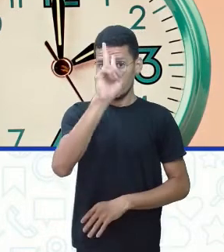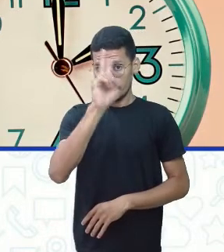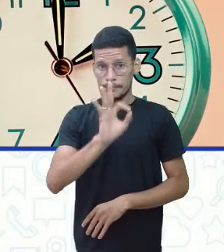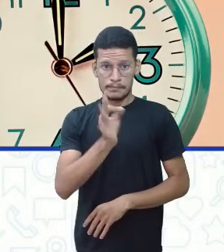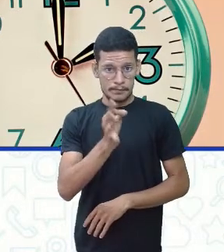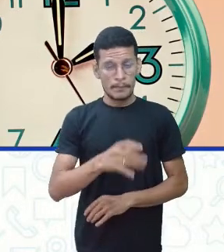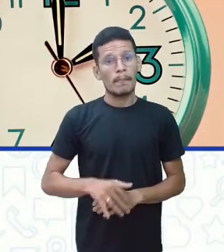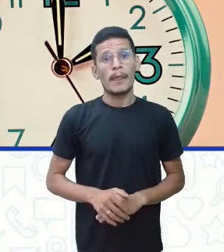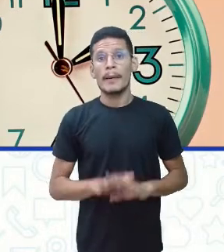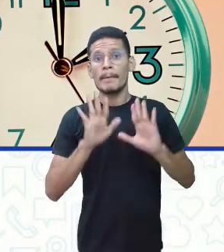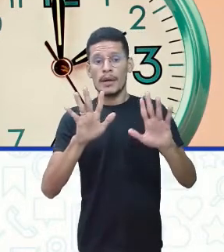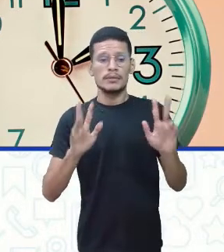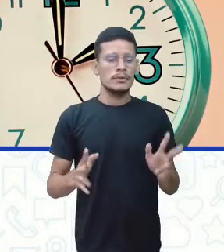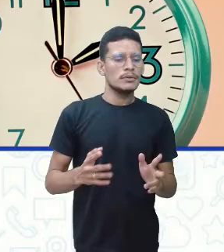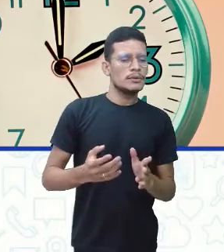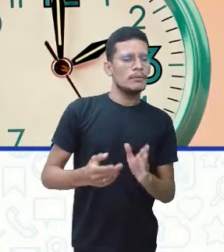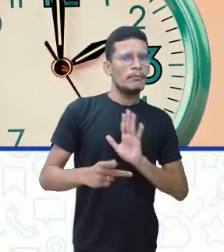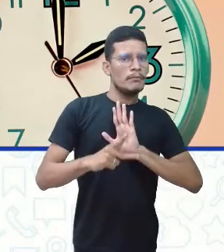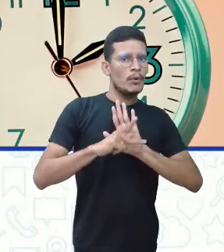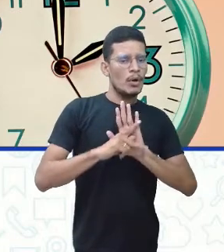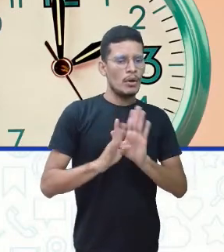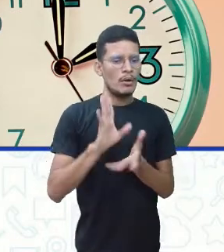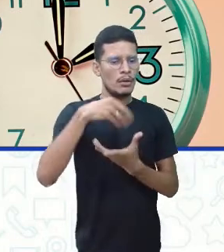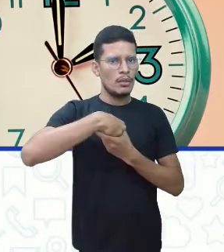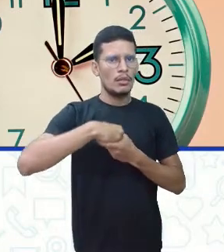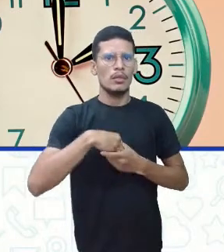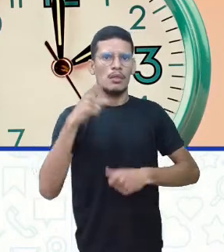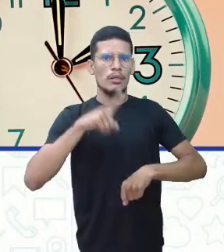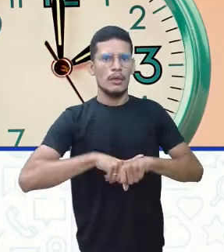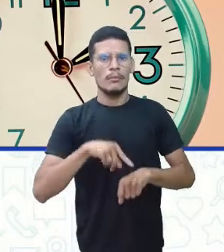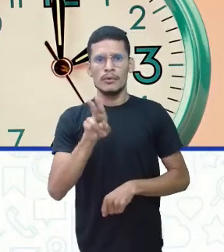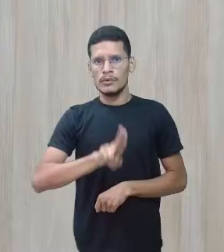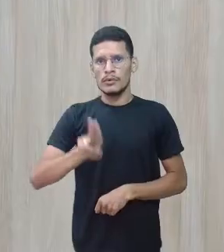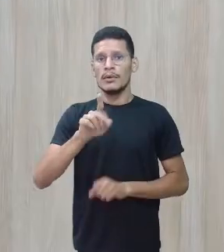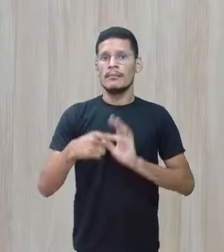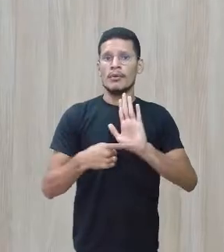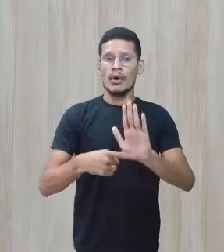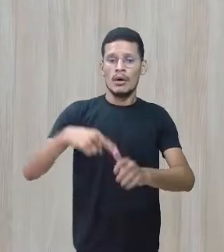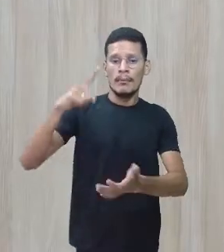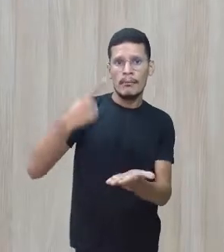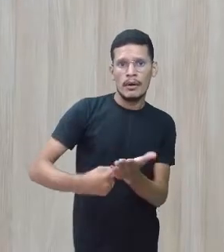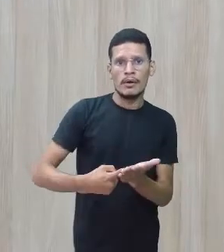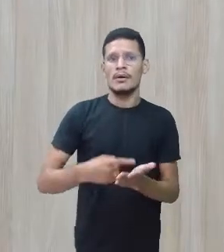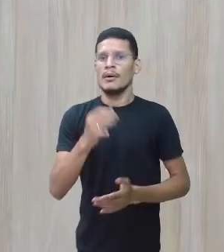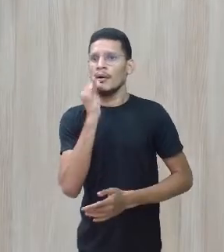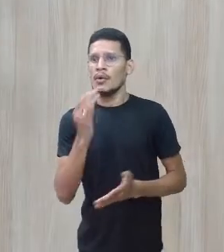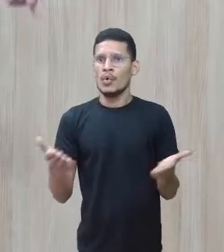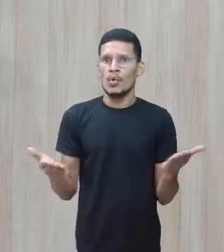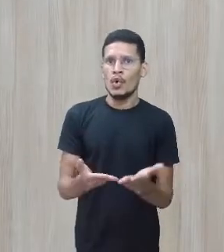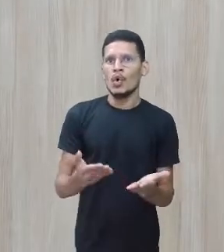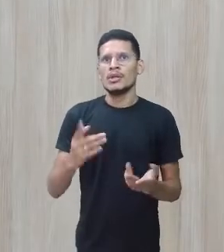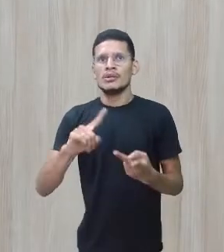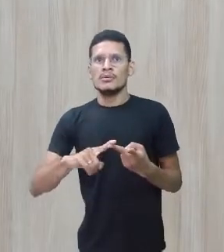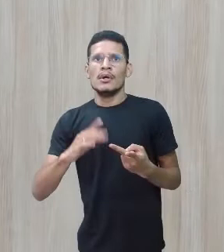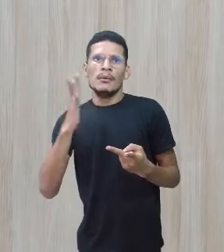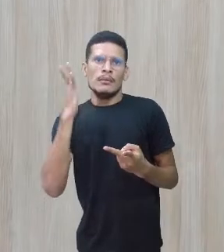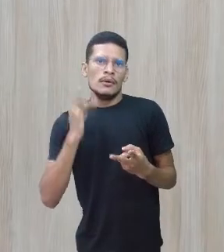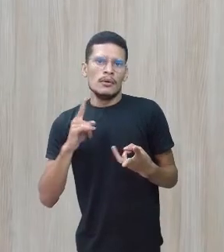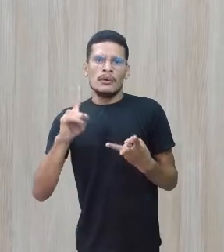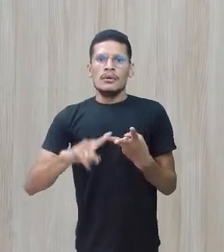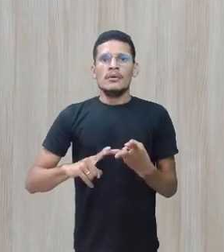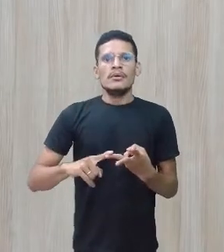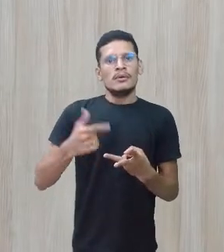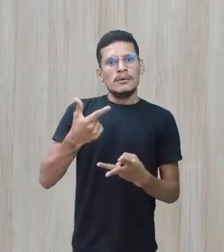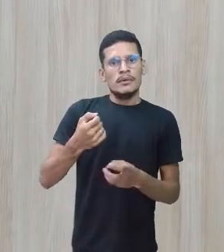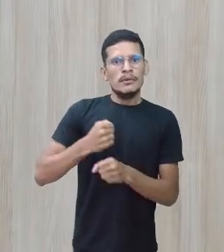Note que as expressões de tempo utilizadas indicam essa marcação. Então, hoje, no dia seguinte, há 20 anos.